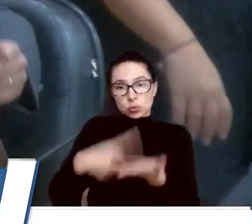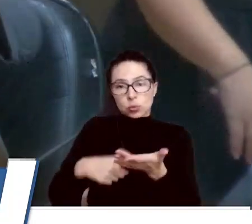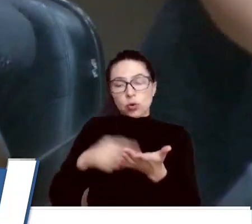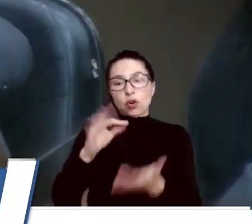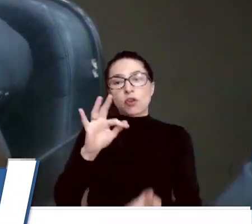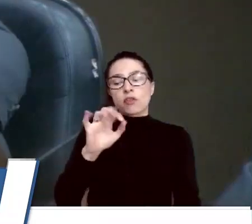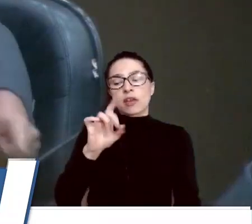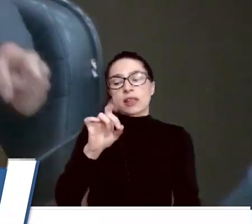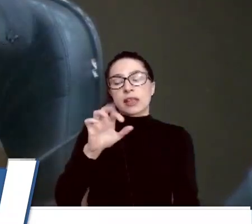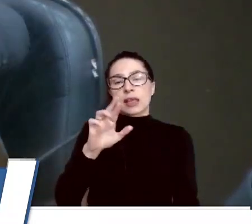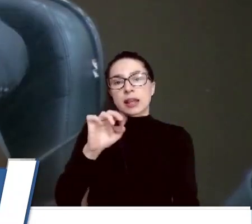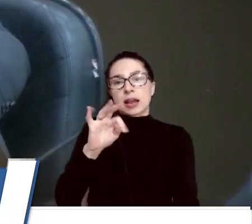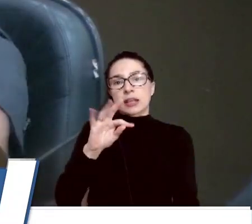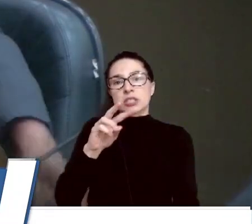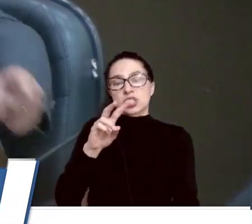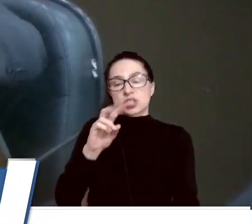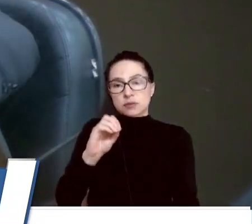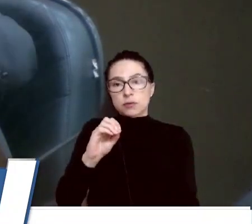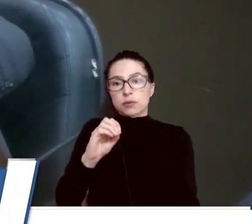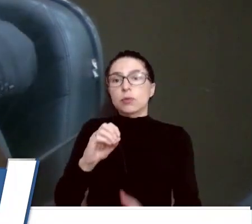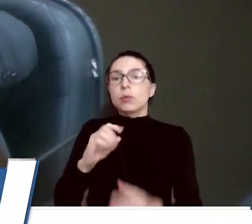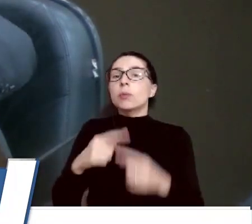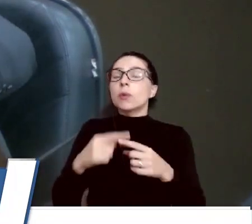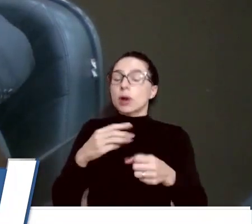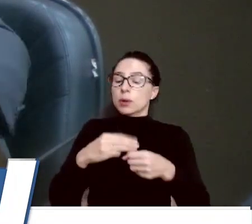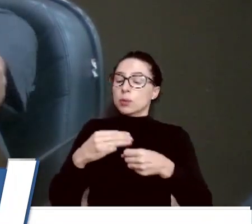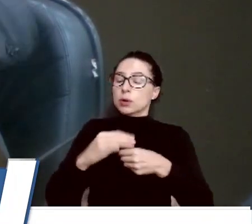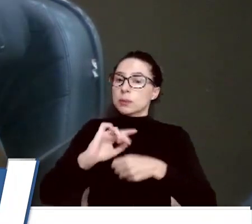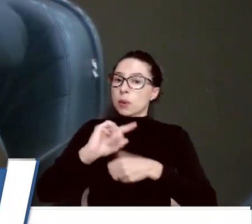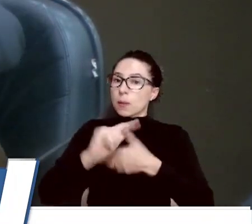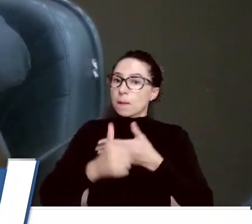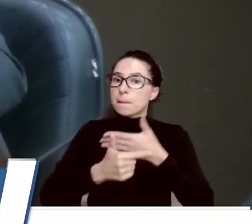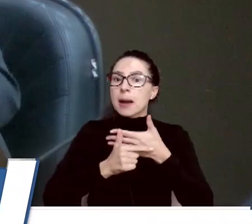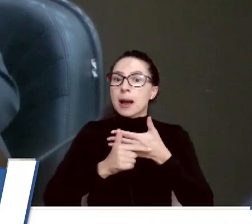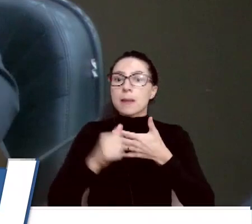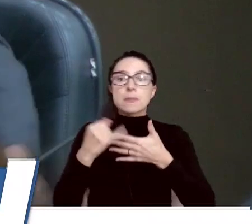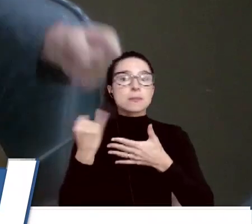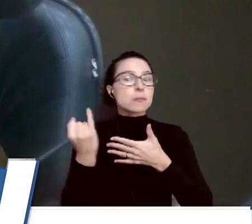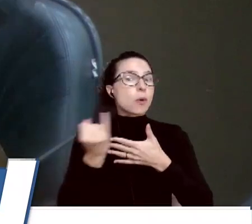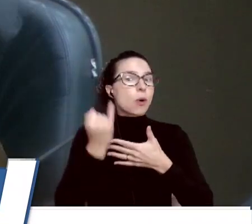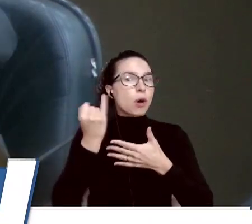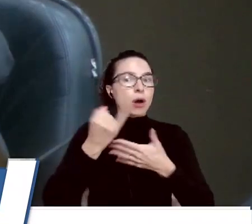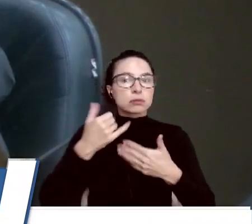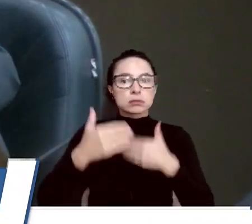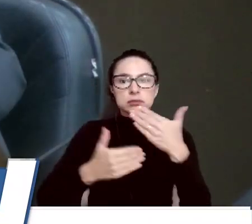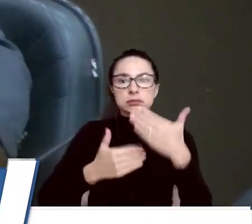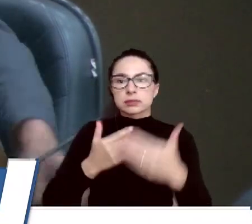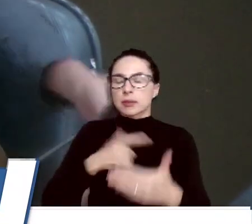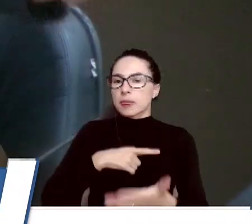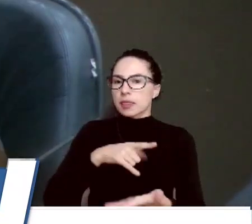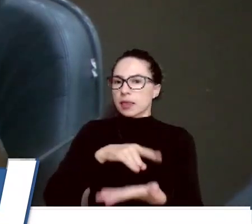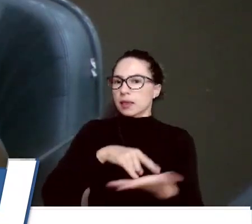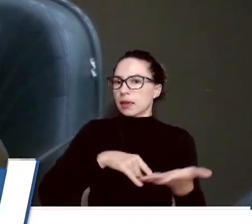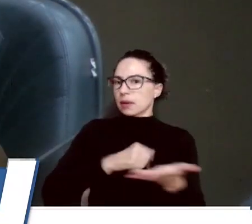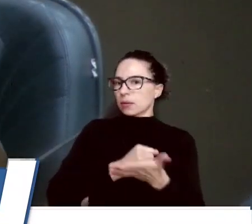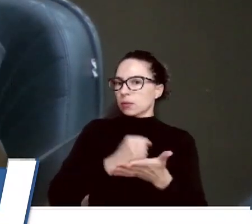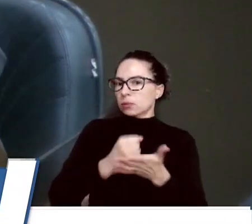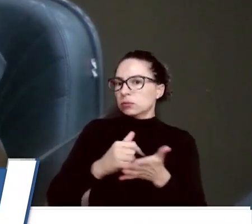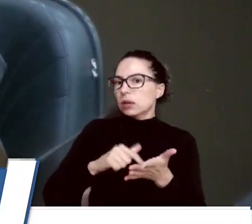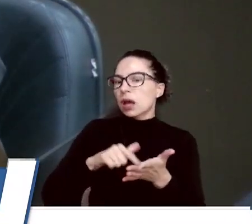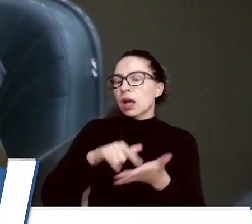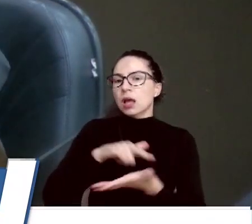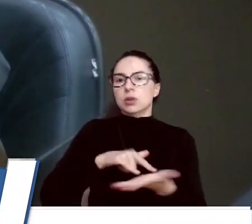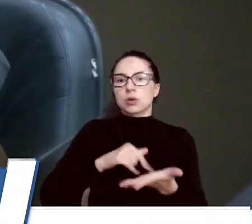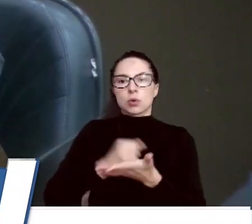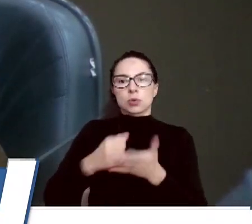porque o município tem um papel extremamente importante nesse processo. Existe um contrato que passou por